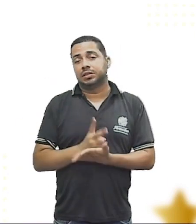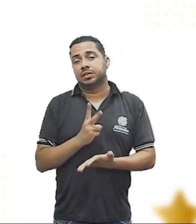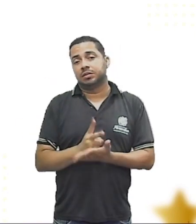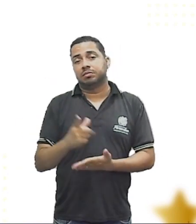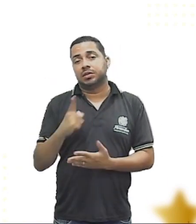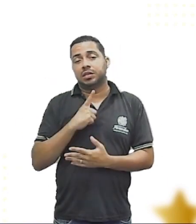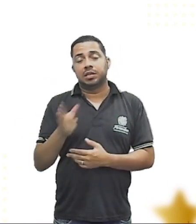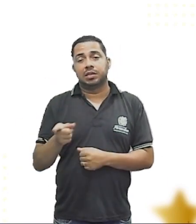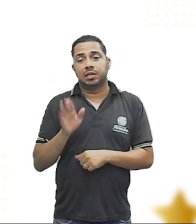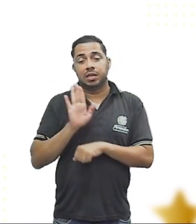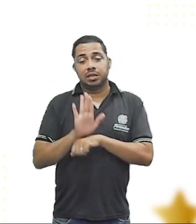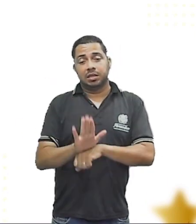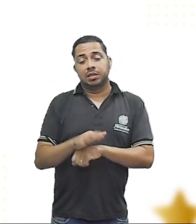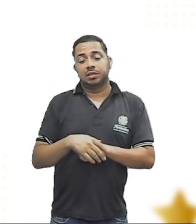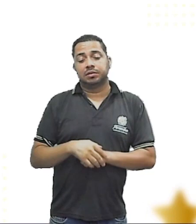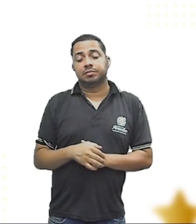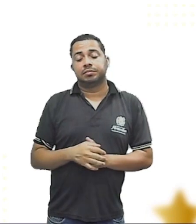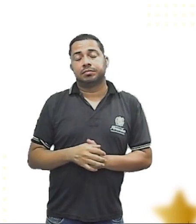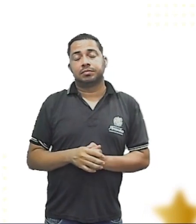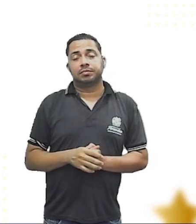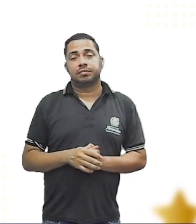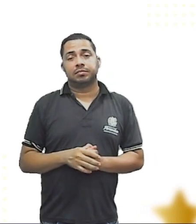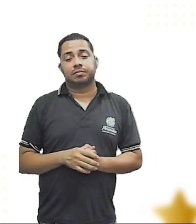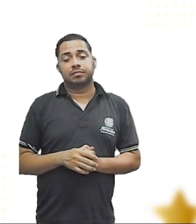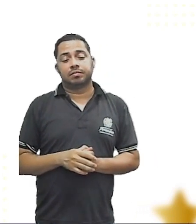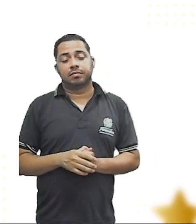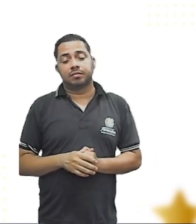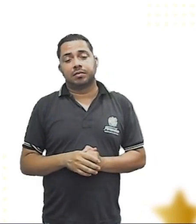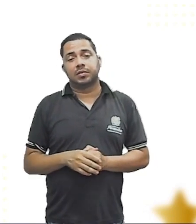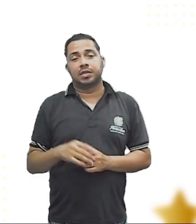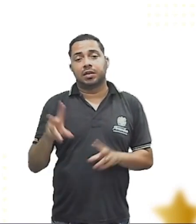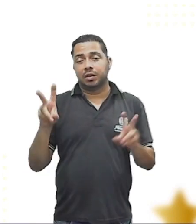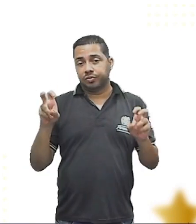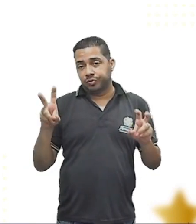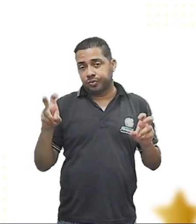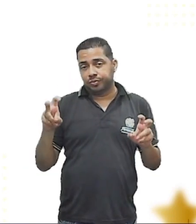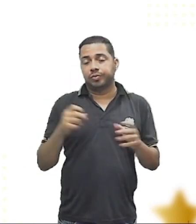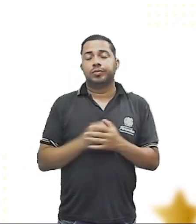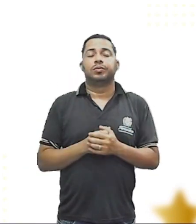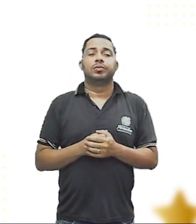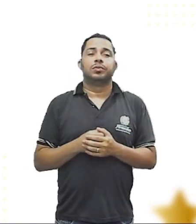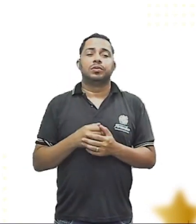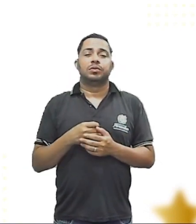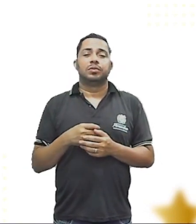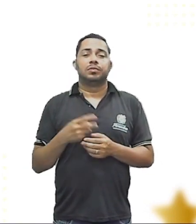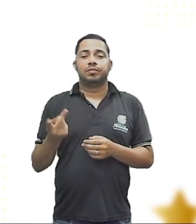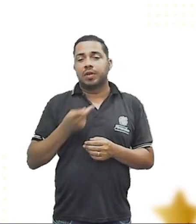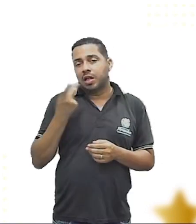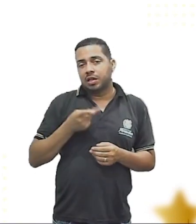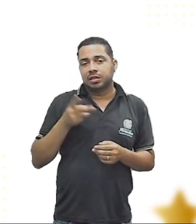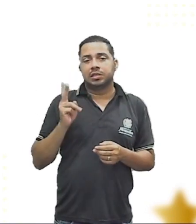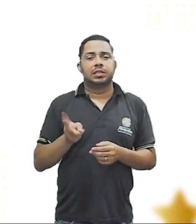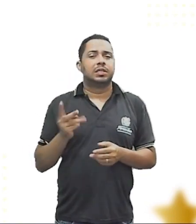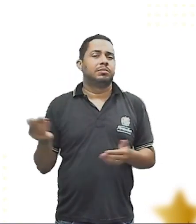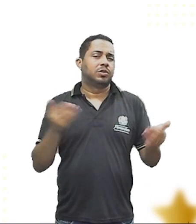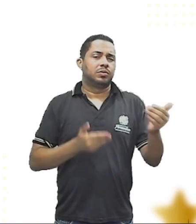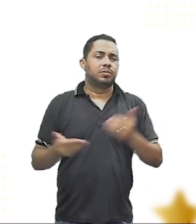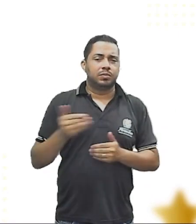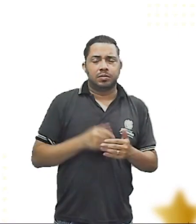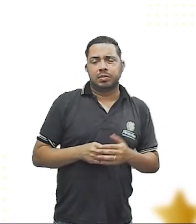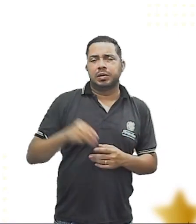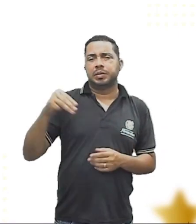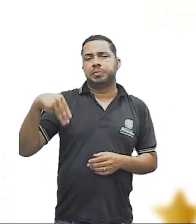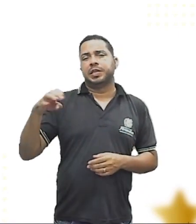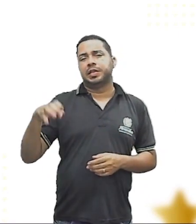ali atenta aos trend topics, os assuntos mais comentados, sempre participa com memes,